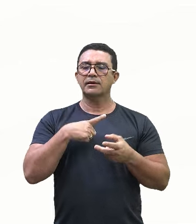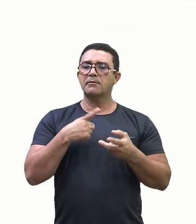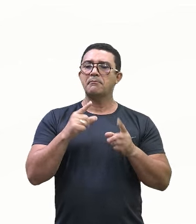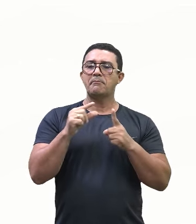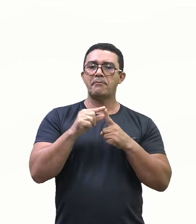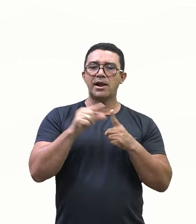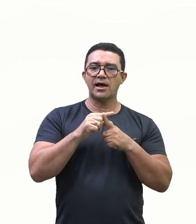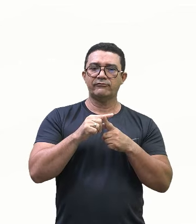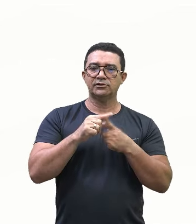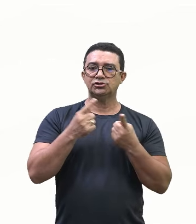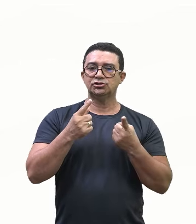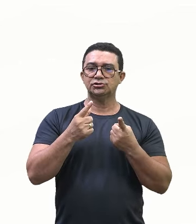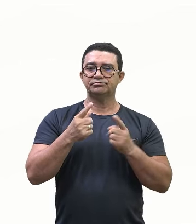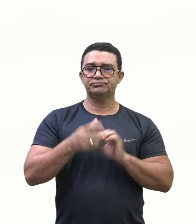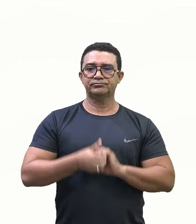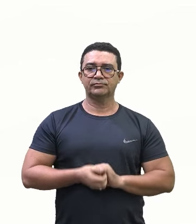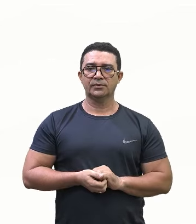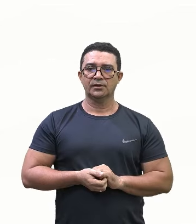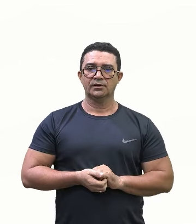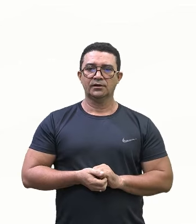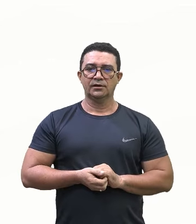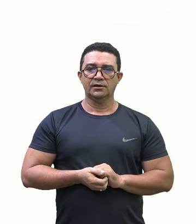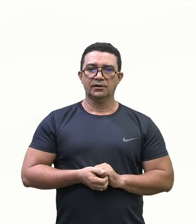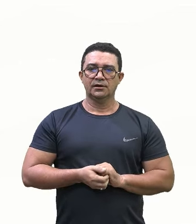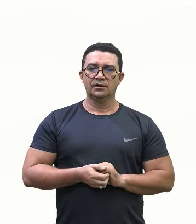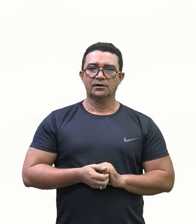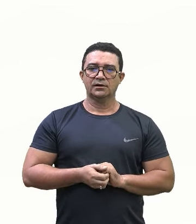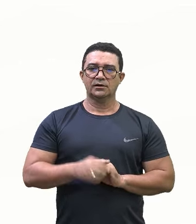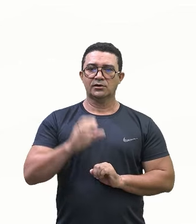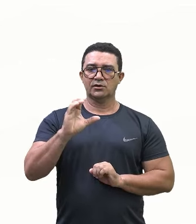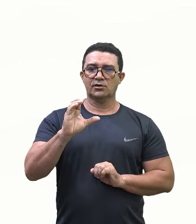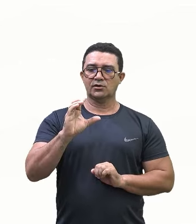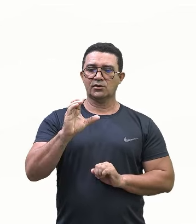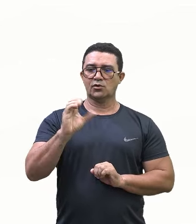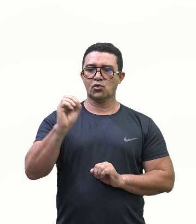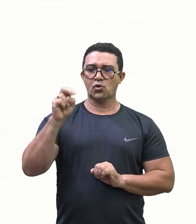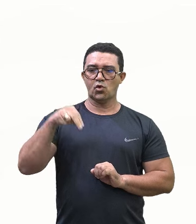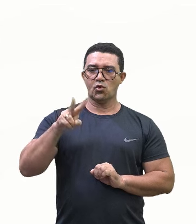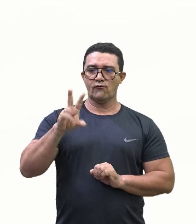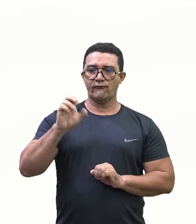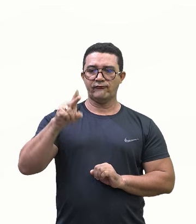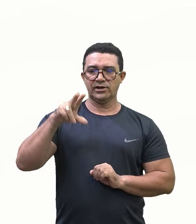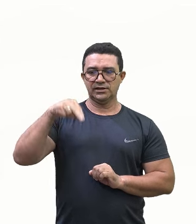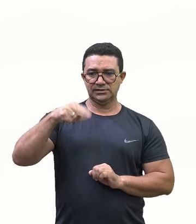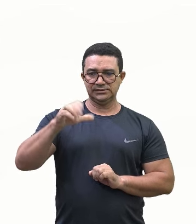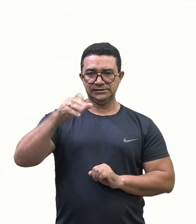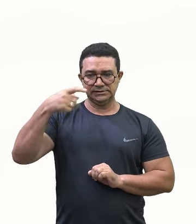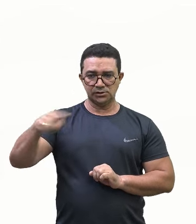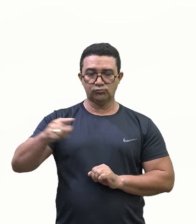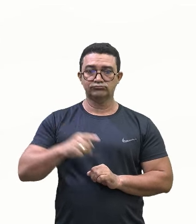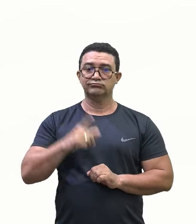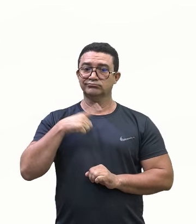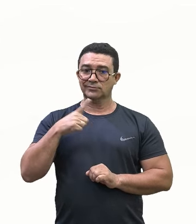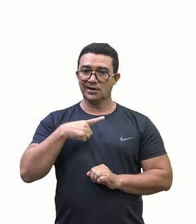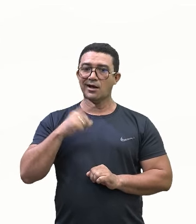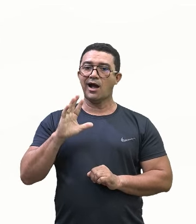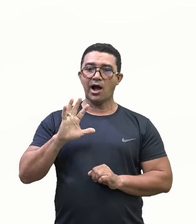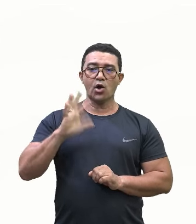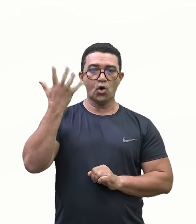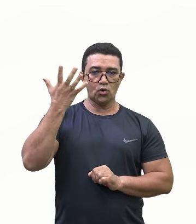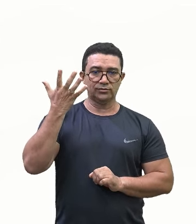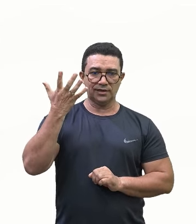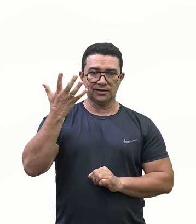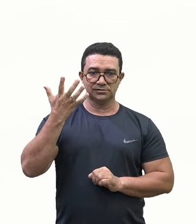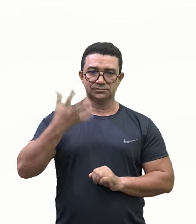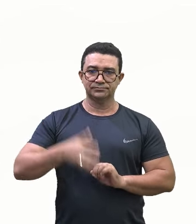de convecção, que é a transferência de calor que ocorre em fluidos. Então note